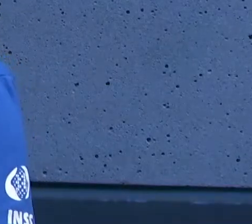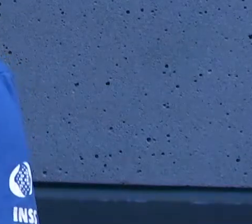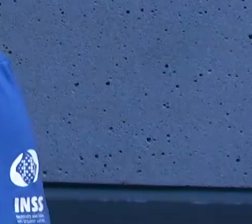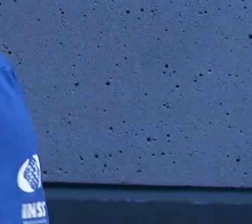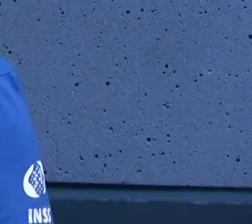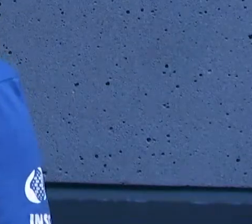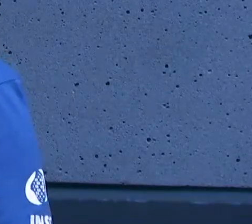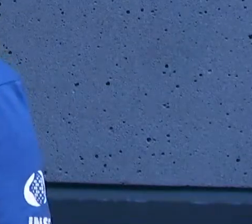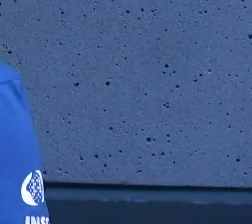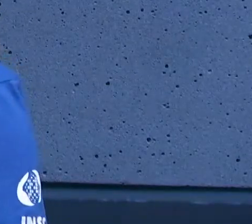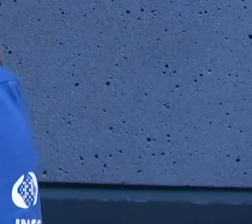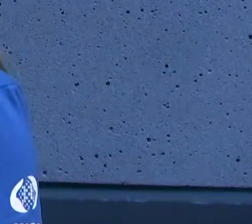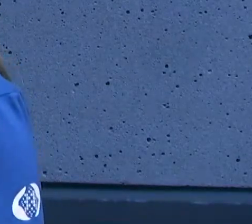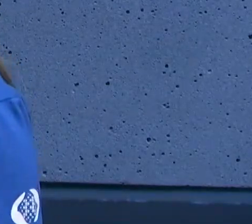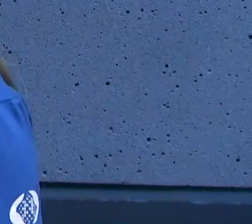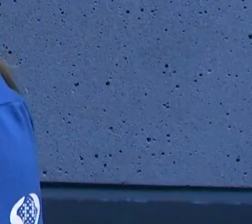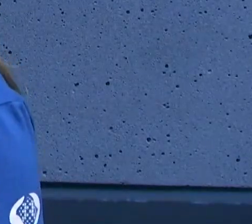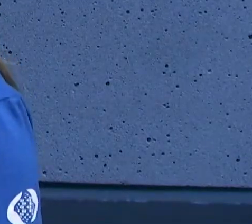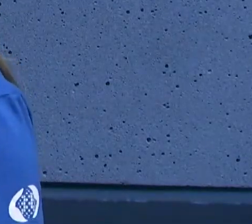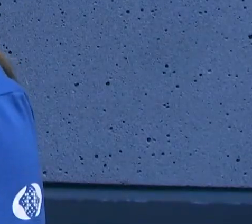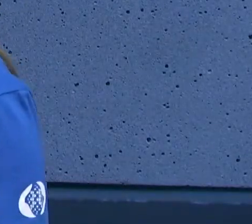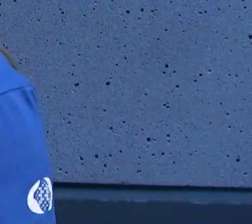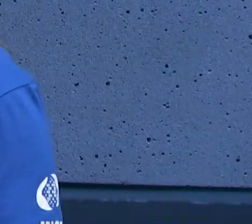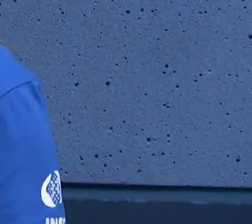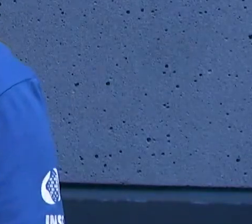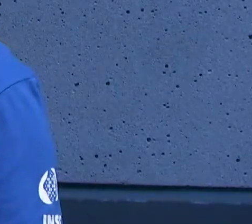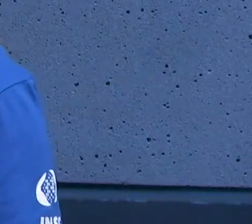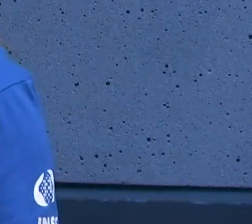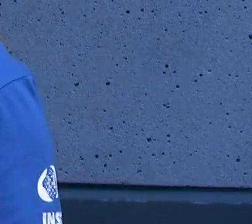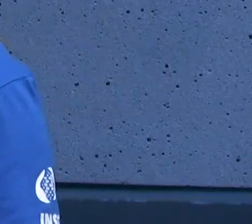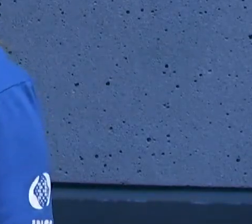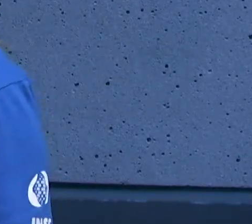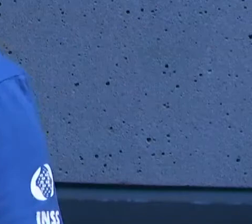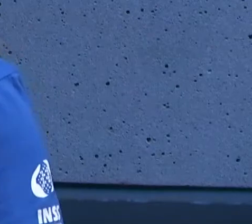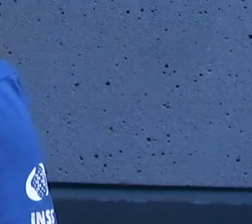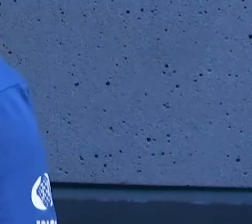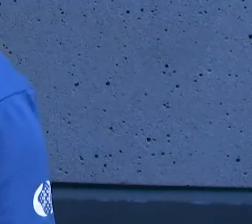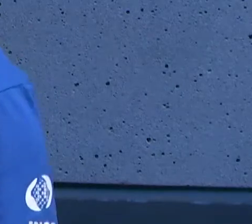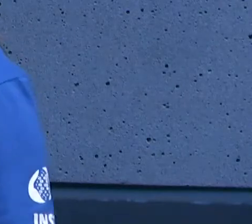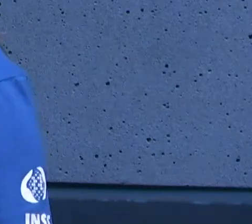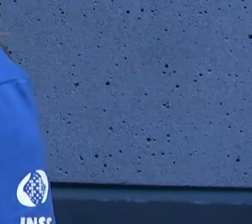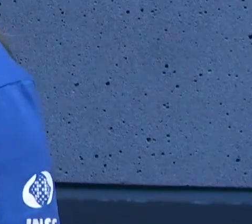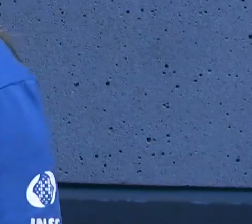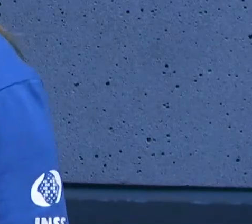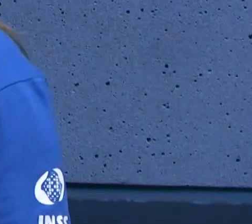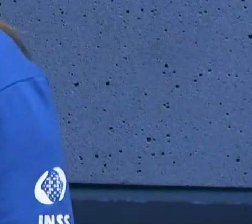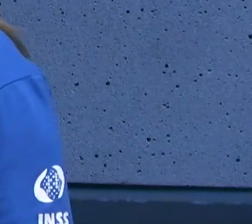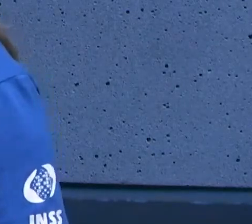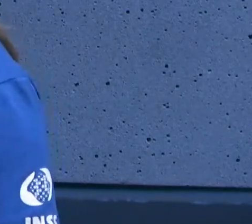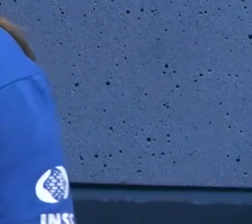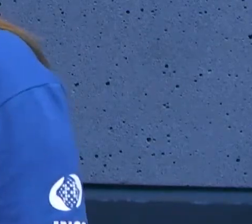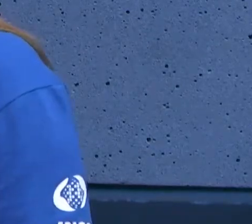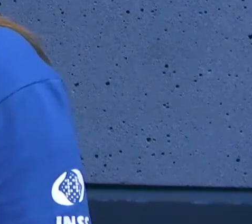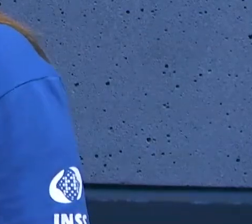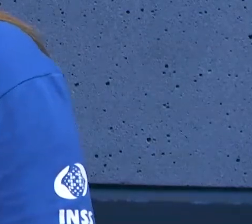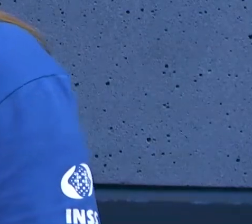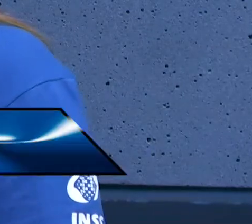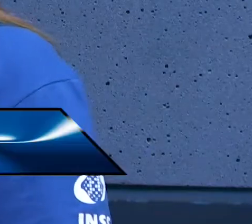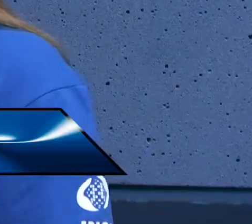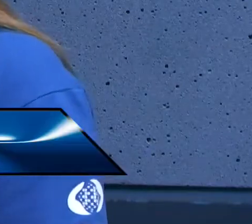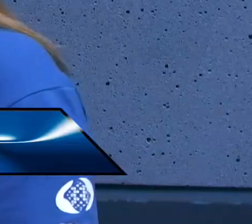muitas coisas que antes a gente precisava se deslocar até uma agência, agora já resolve sem sair de casa. Uma mão na roda.